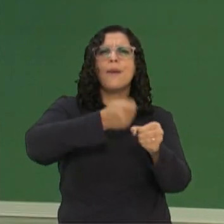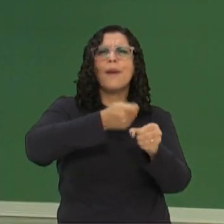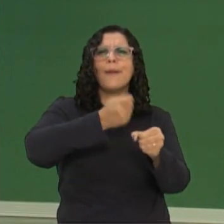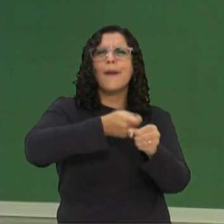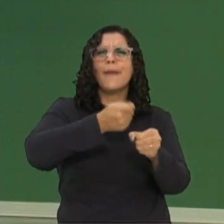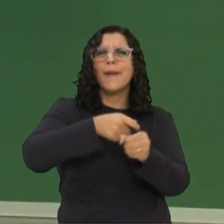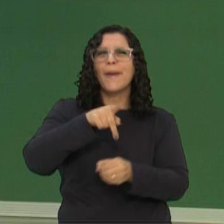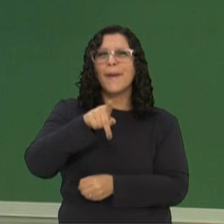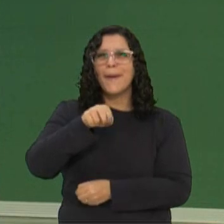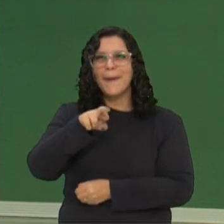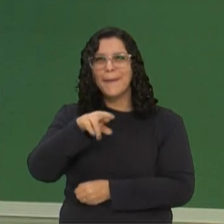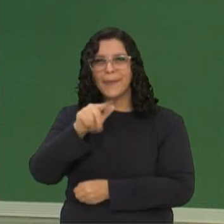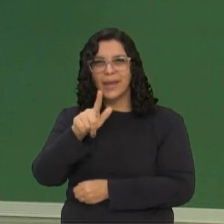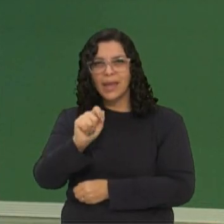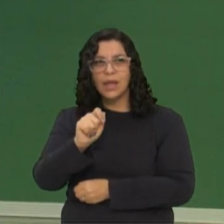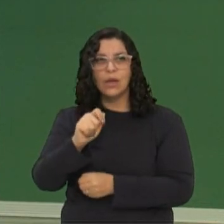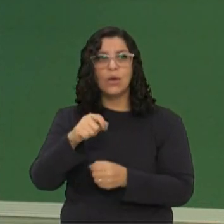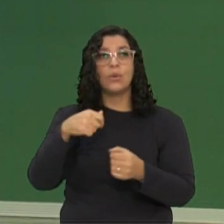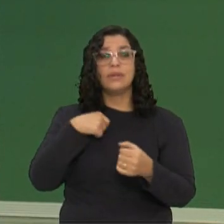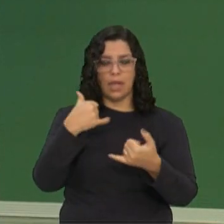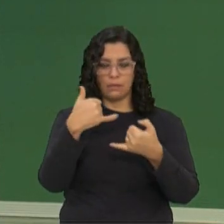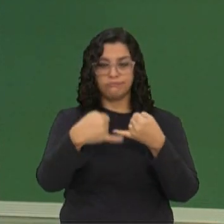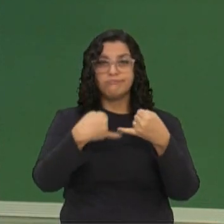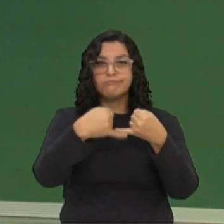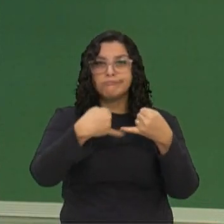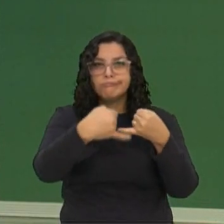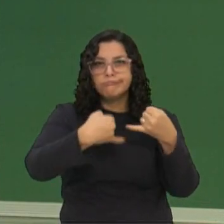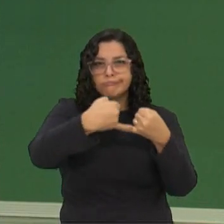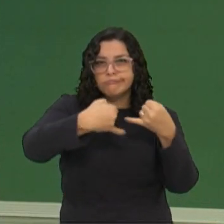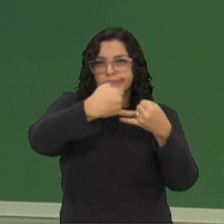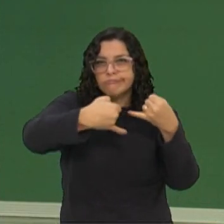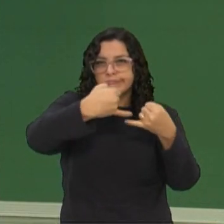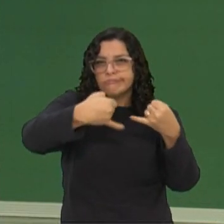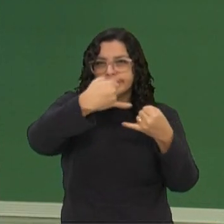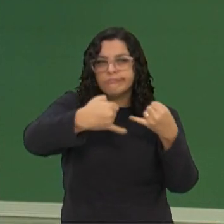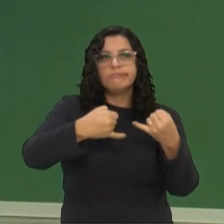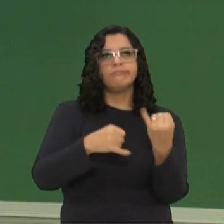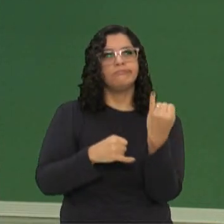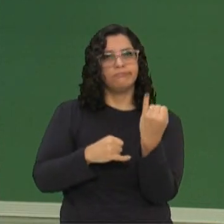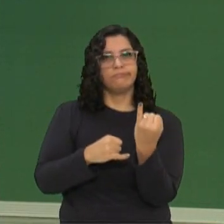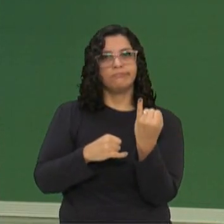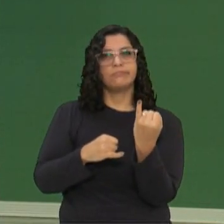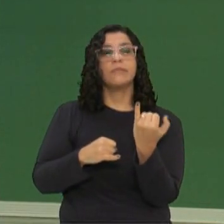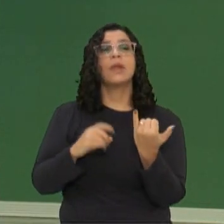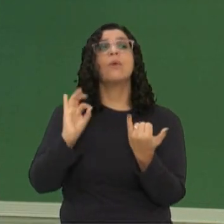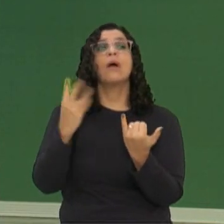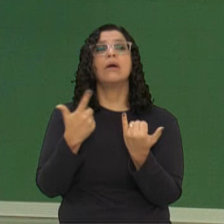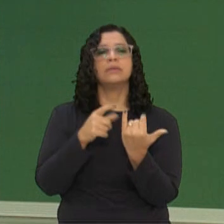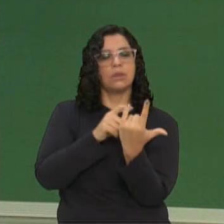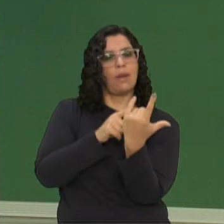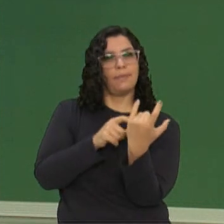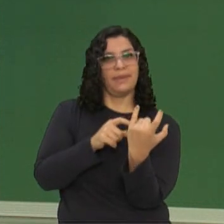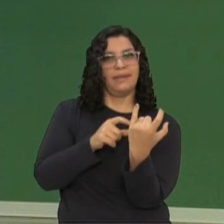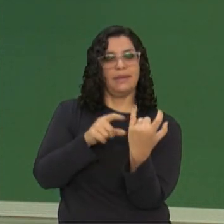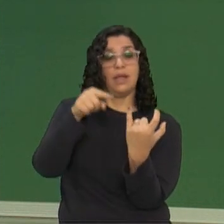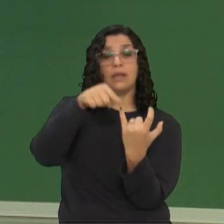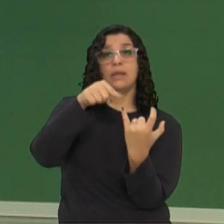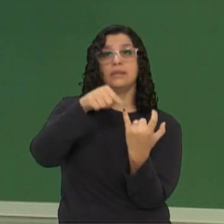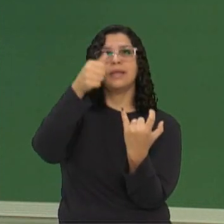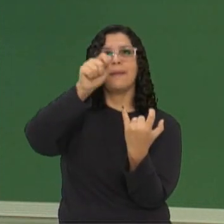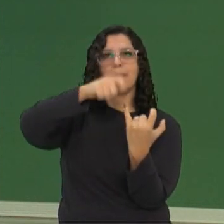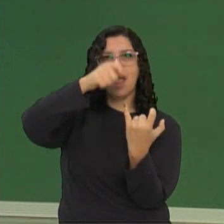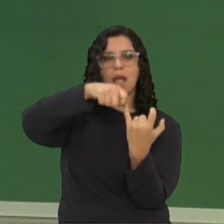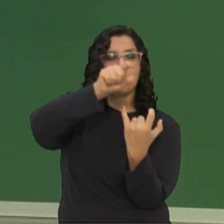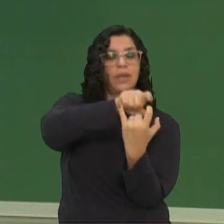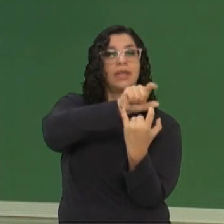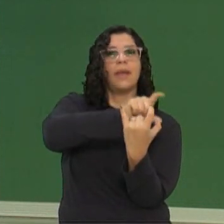com um fio aqui, uma espira no caso, né? Enrolado. E aqui, né, a pilha está